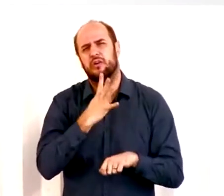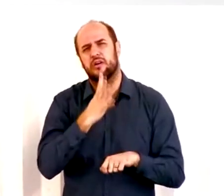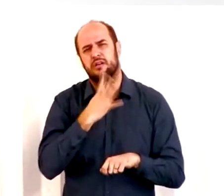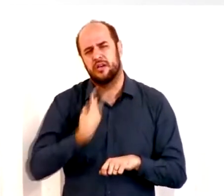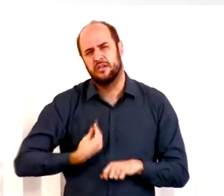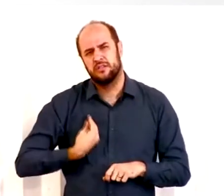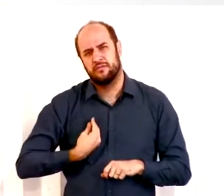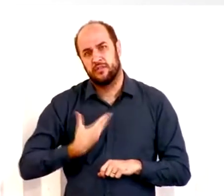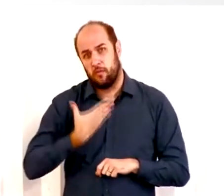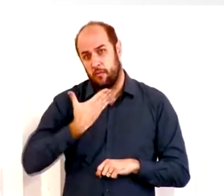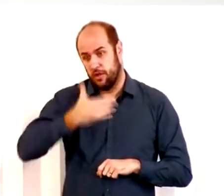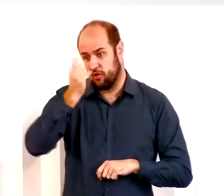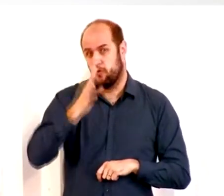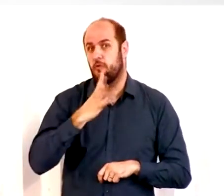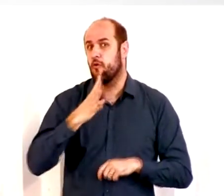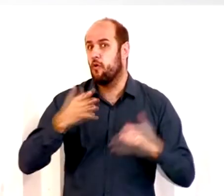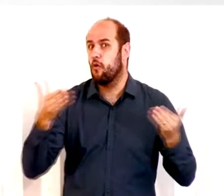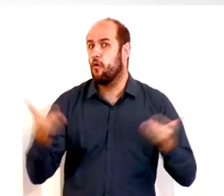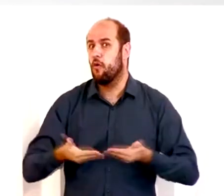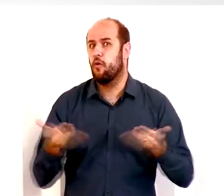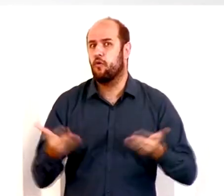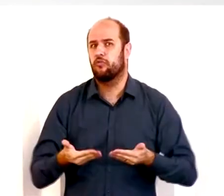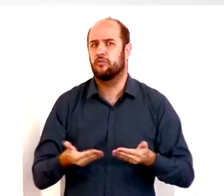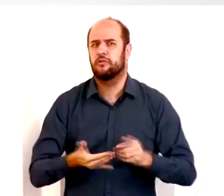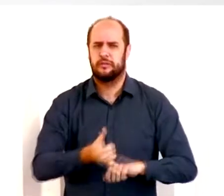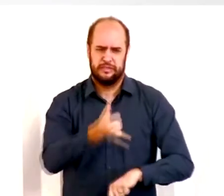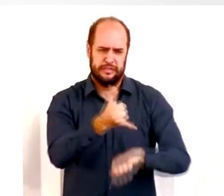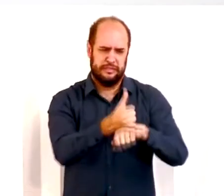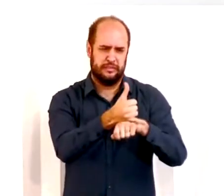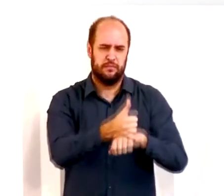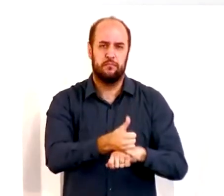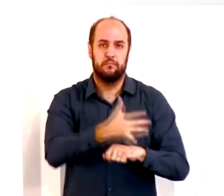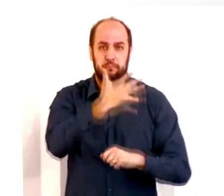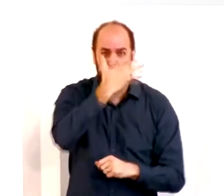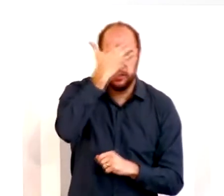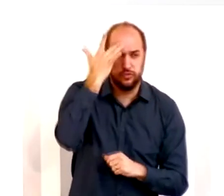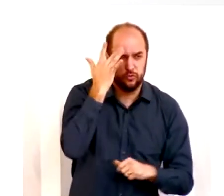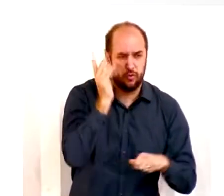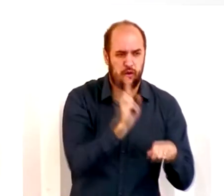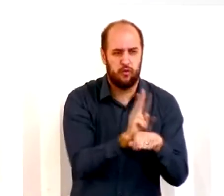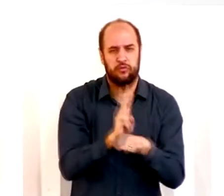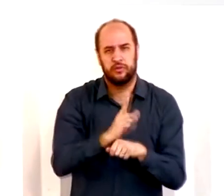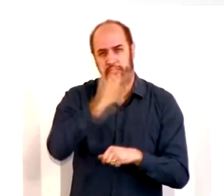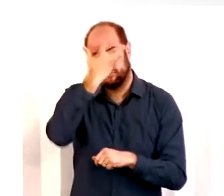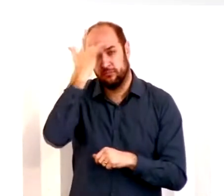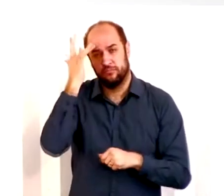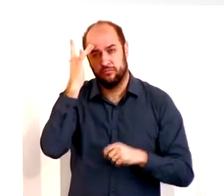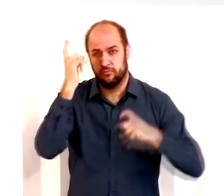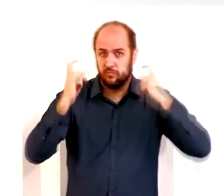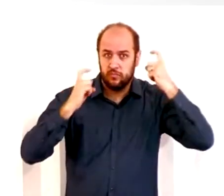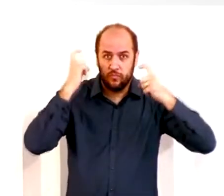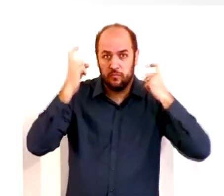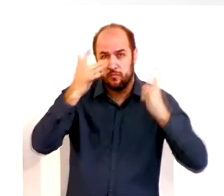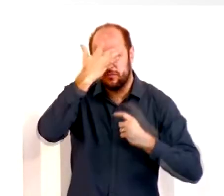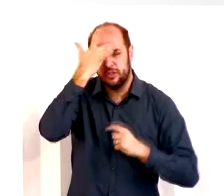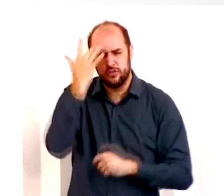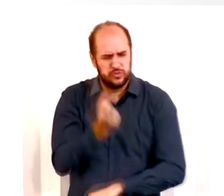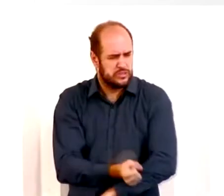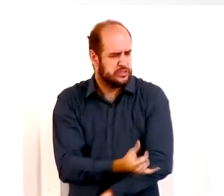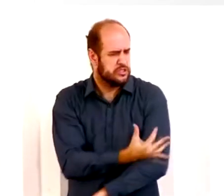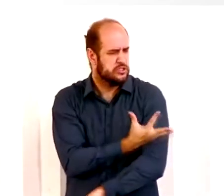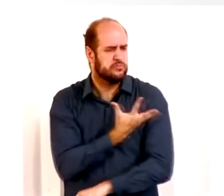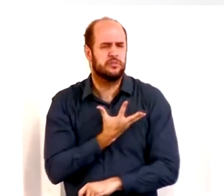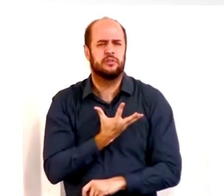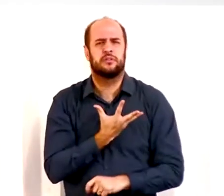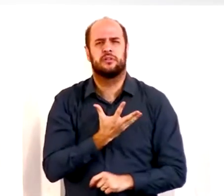que conheço hoje são os que lideram gente, os que cuidam de pessoas, os que se importam com sentimentos,